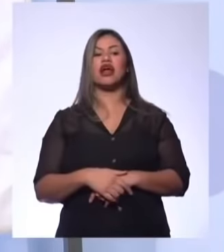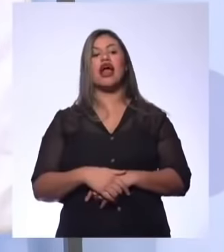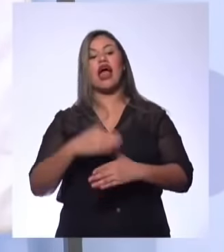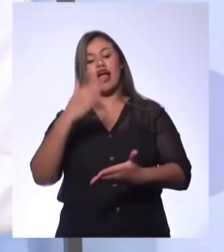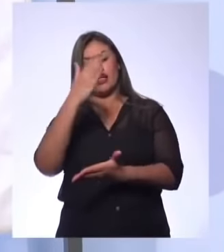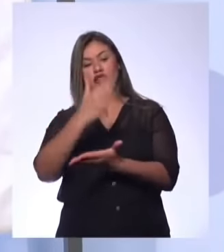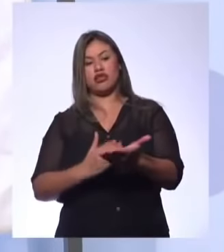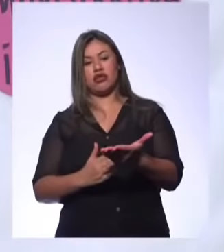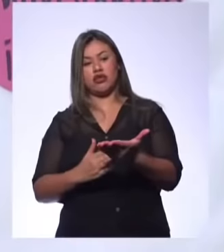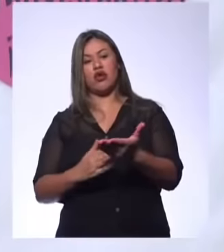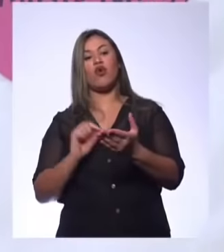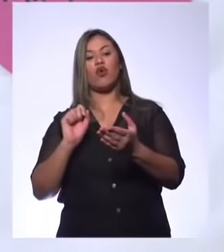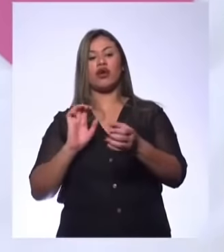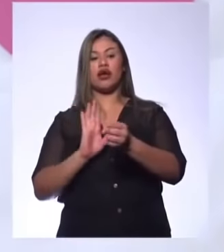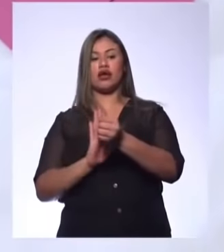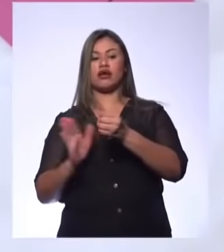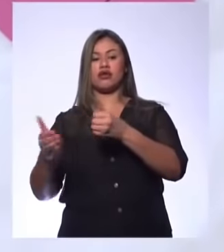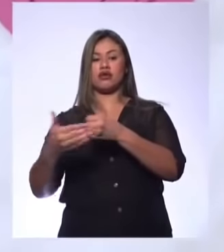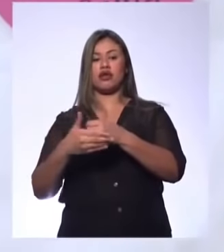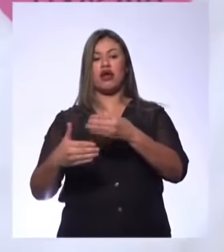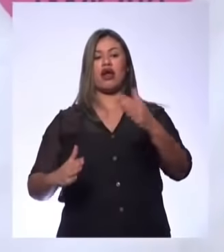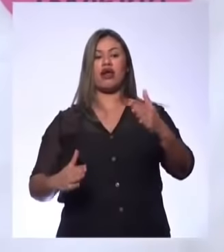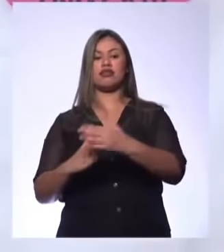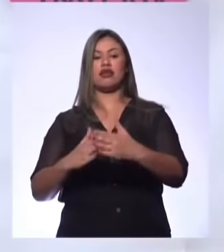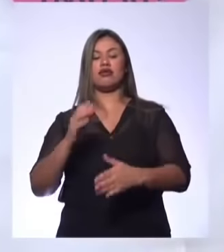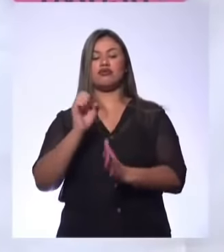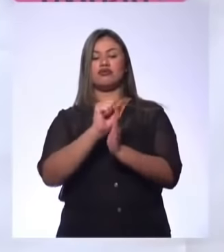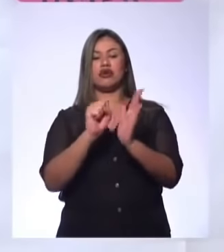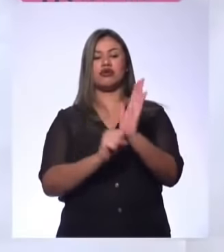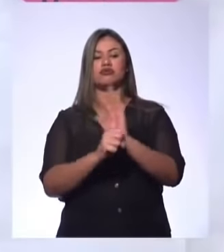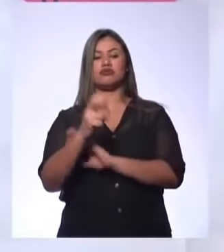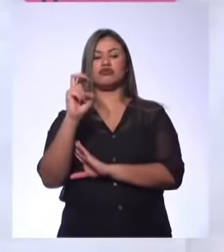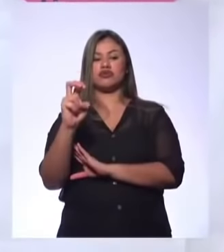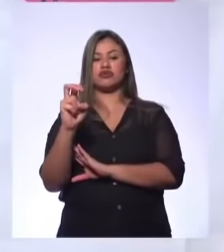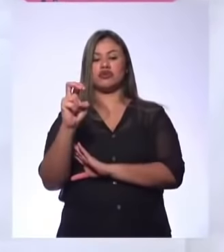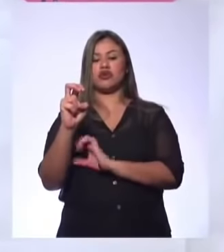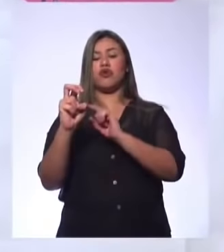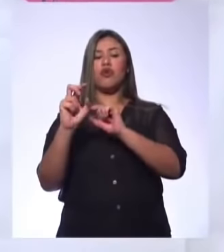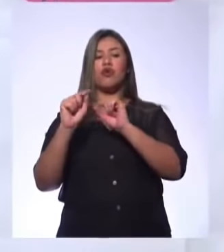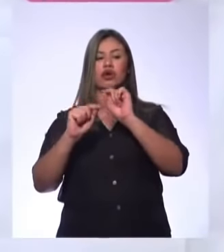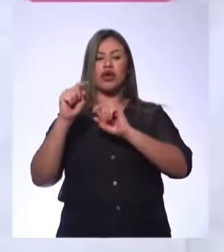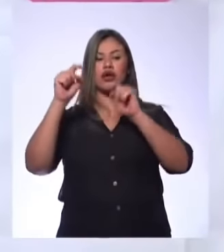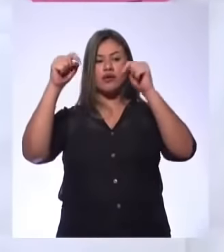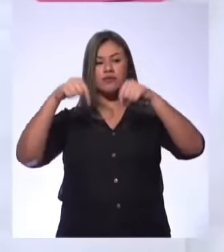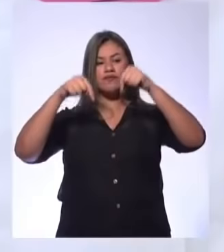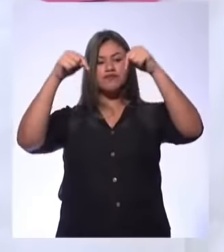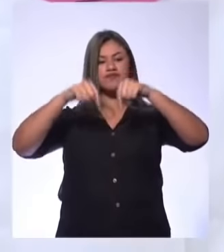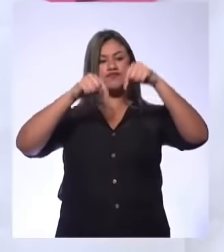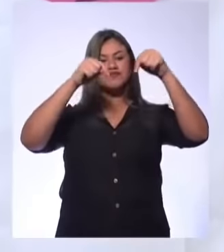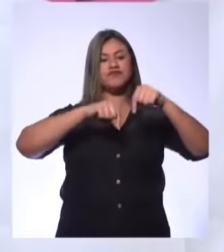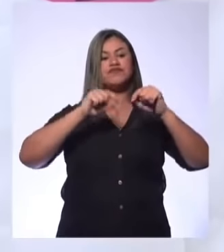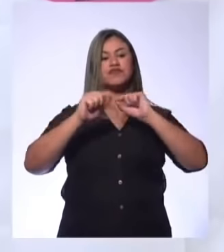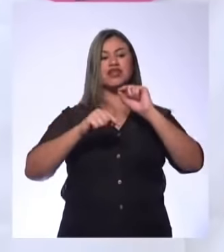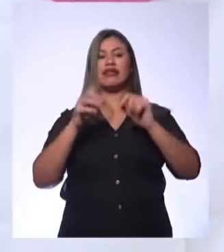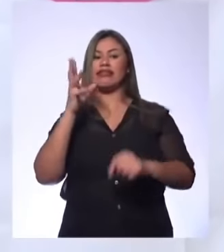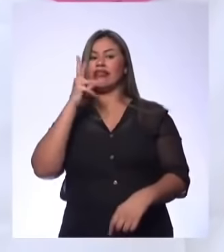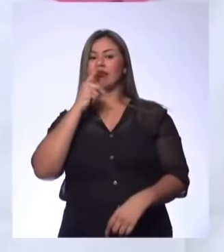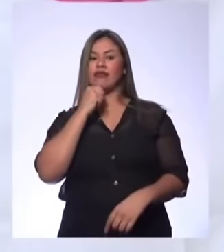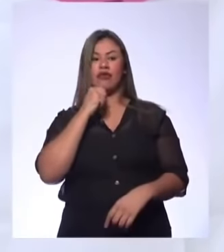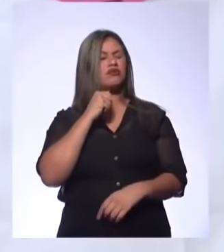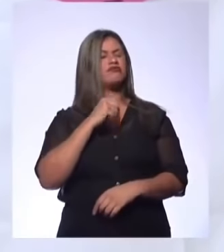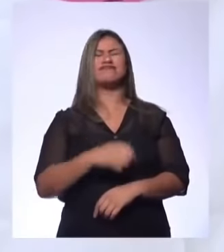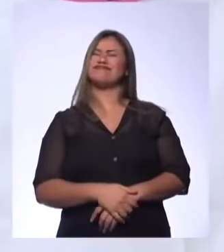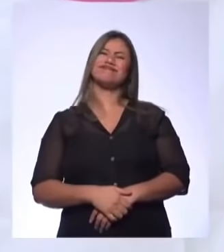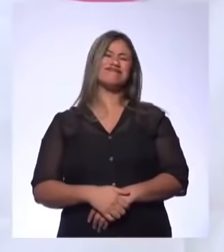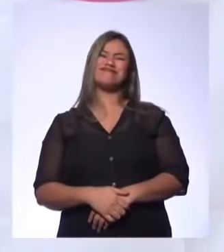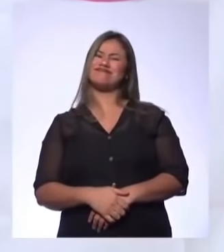dura até o século V. Só que a parte ocidental, ó, aqui as flechinhas para baixo, ela não vai durar muito tempo, né? Ela